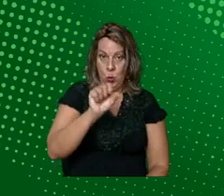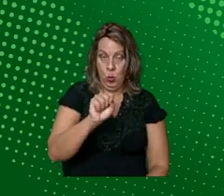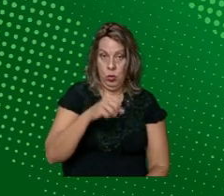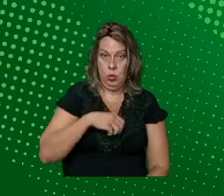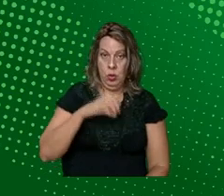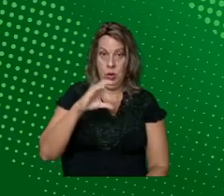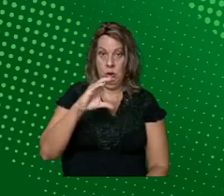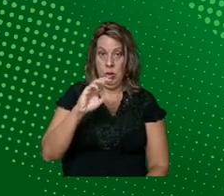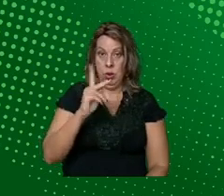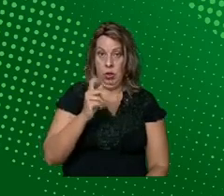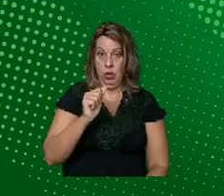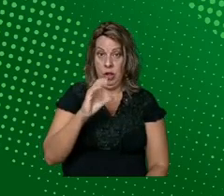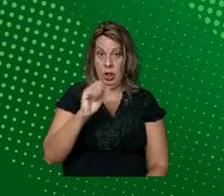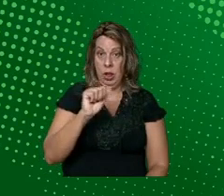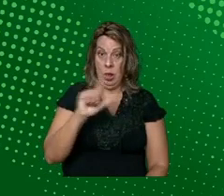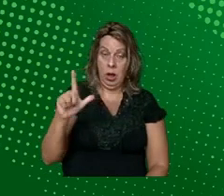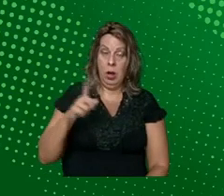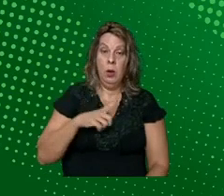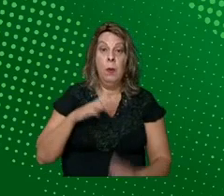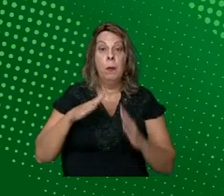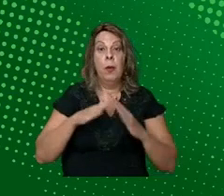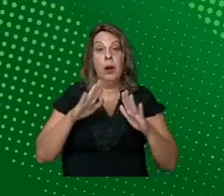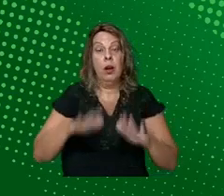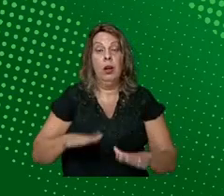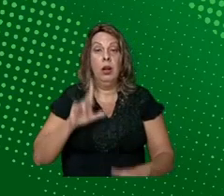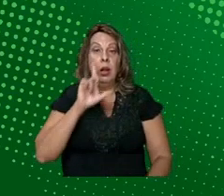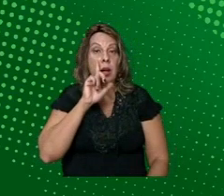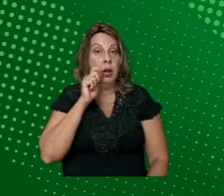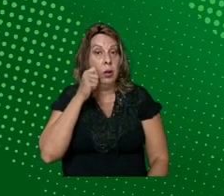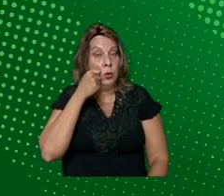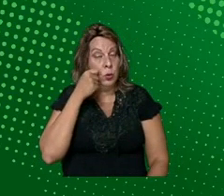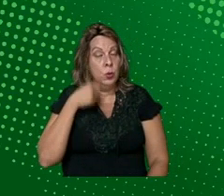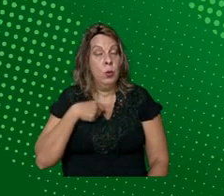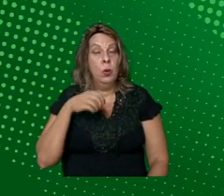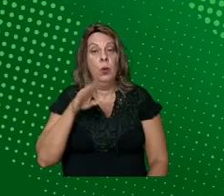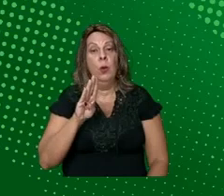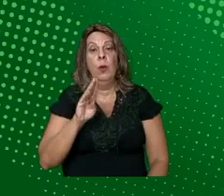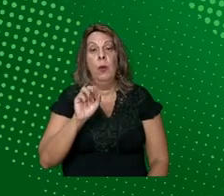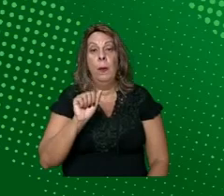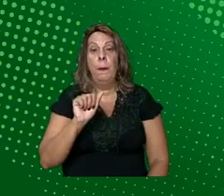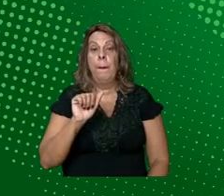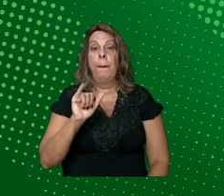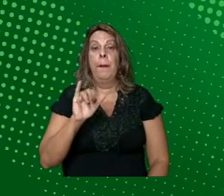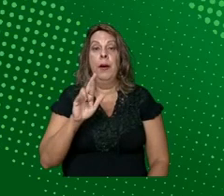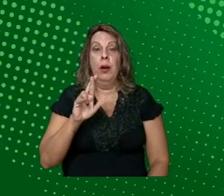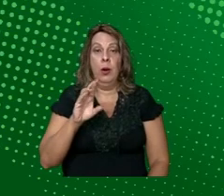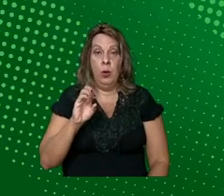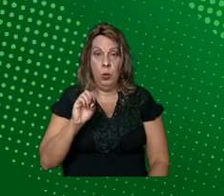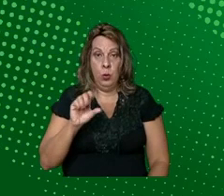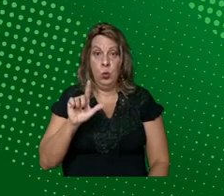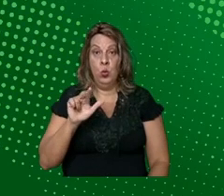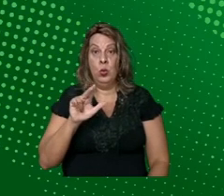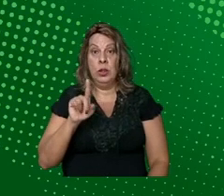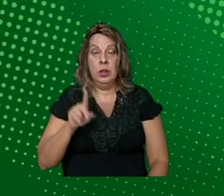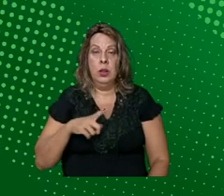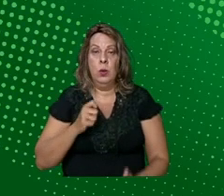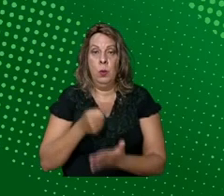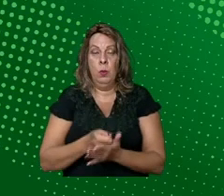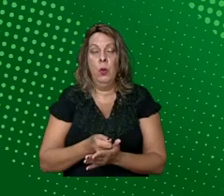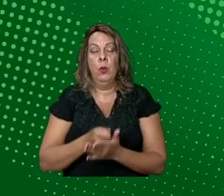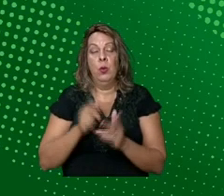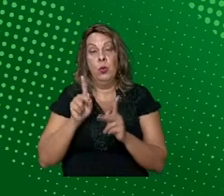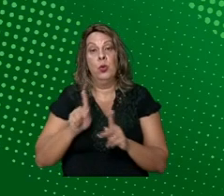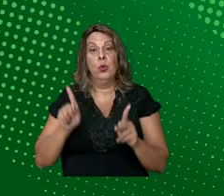206778, Chacal aqui de Aracaju, do bairro Luzia, adquiriu com a Priscila no Shopping Rio Mar. E faturou também, parabéns! Parabéns!